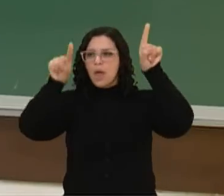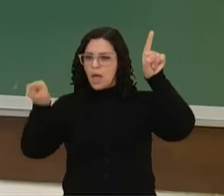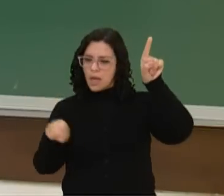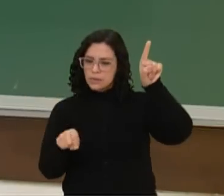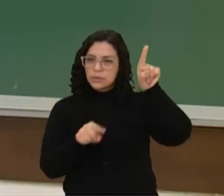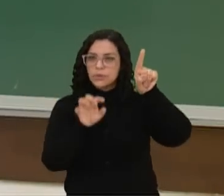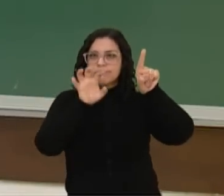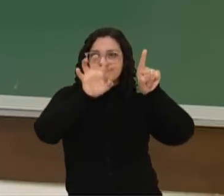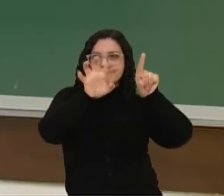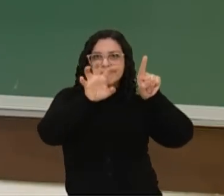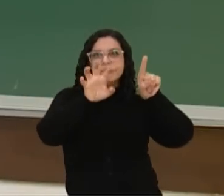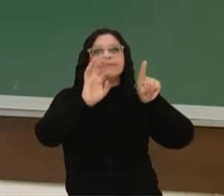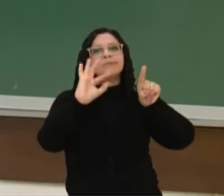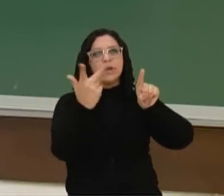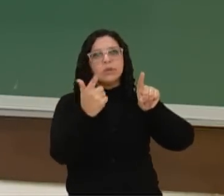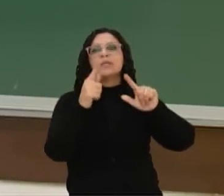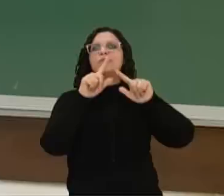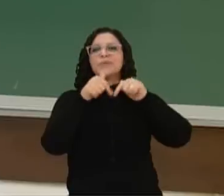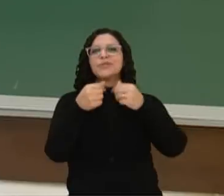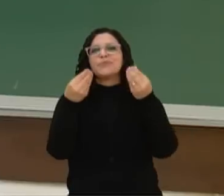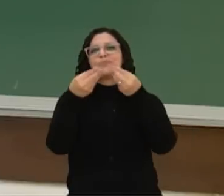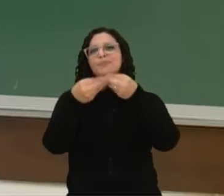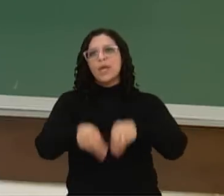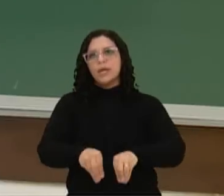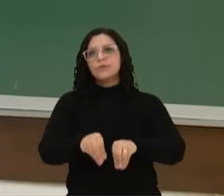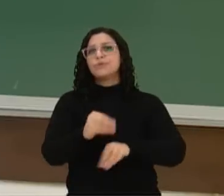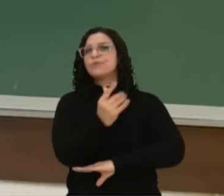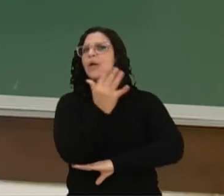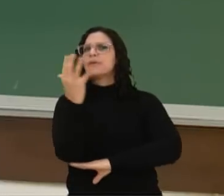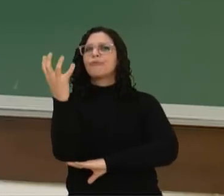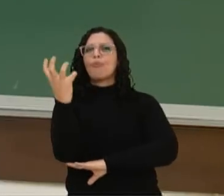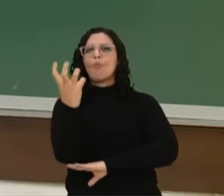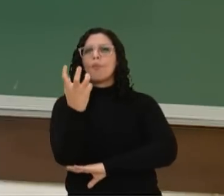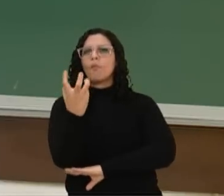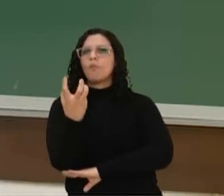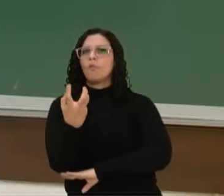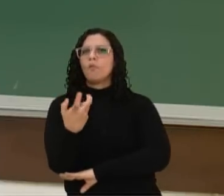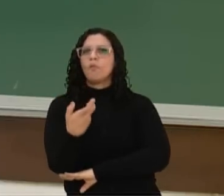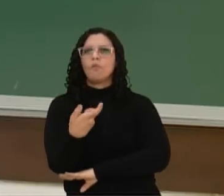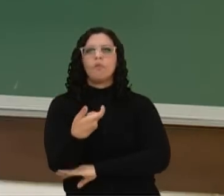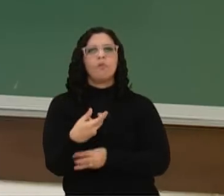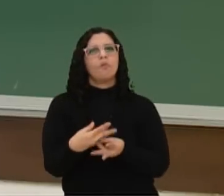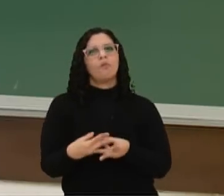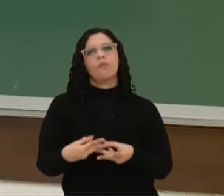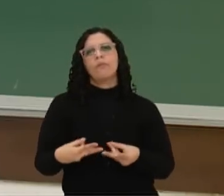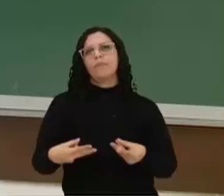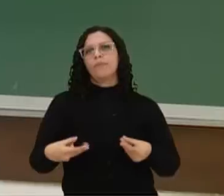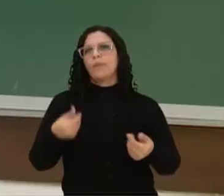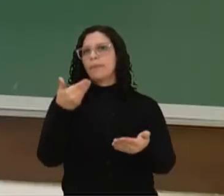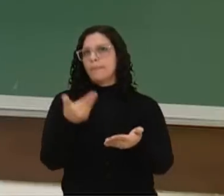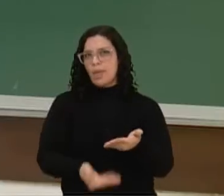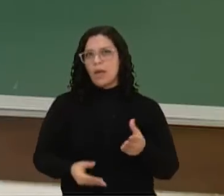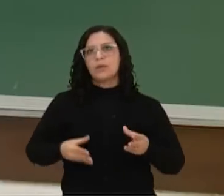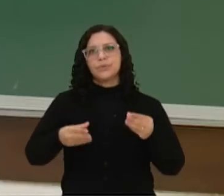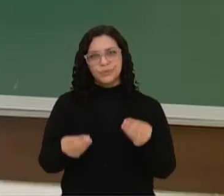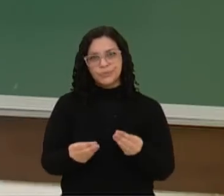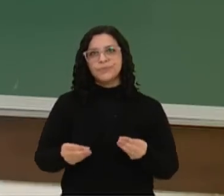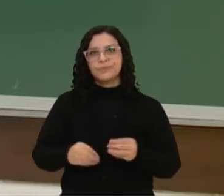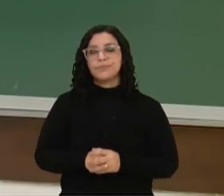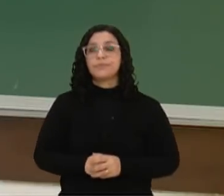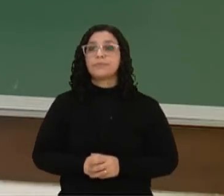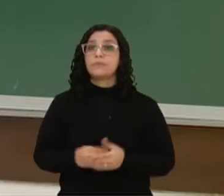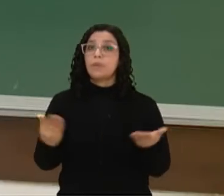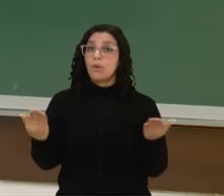onde tem cerrado e acaba prejudicando e fazendo com que se tenha perda ainda maior dessa vegetação,